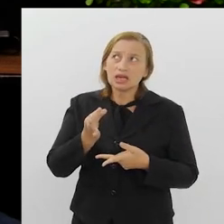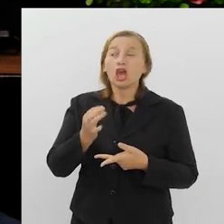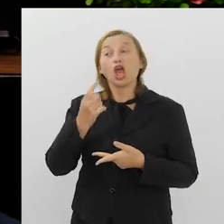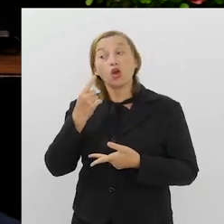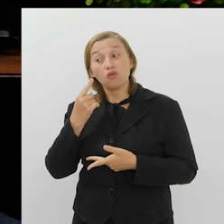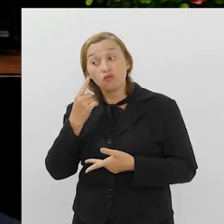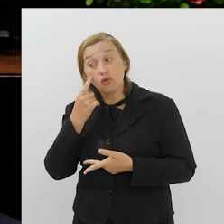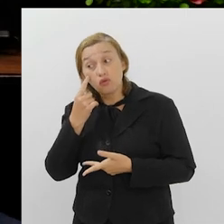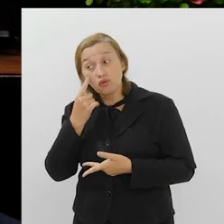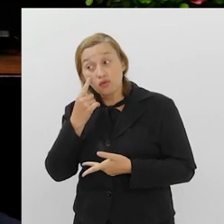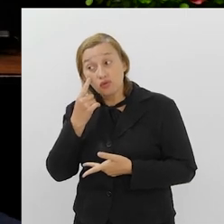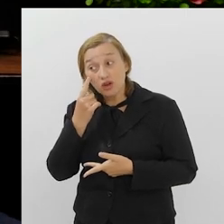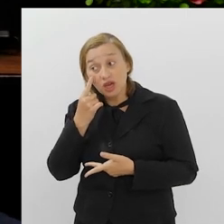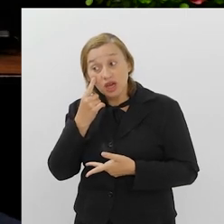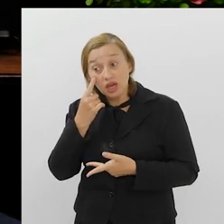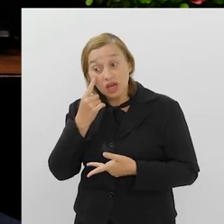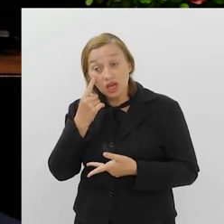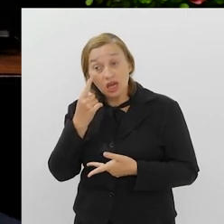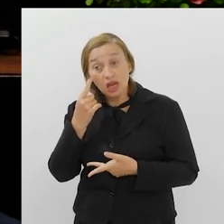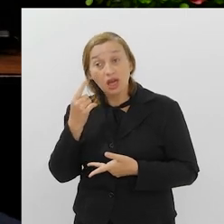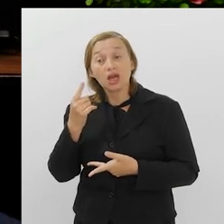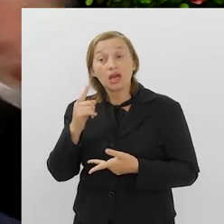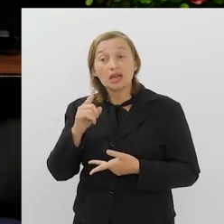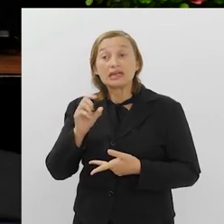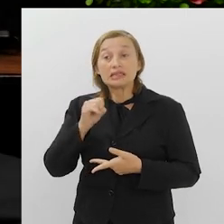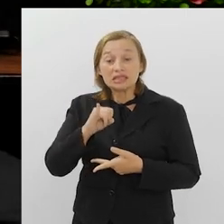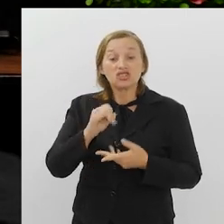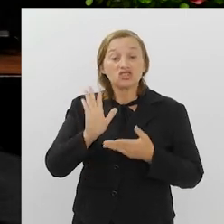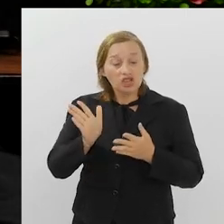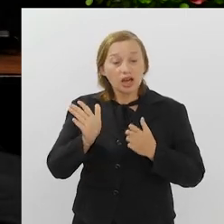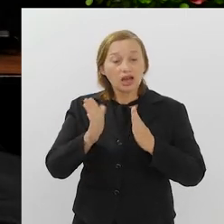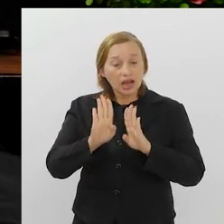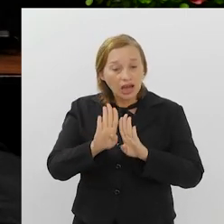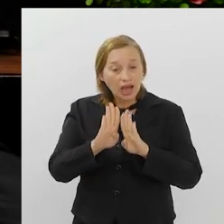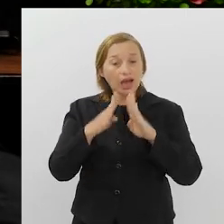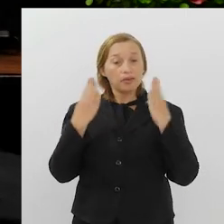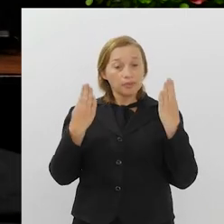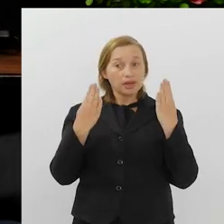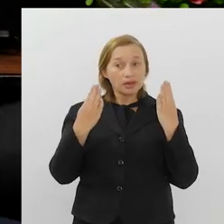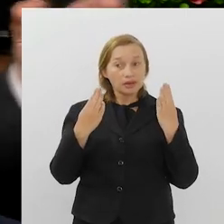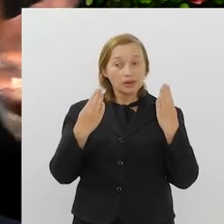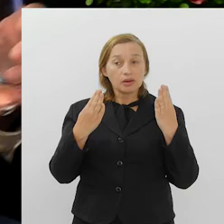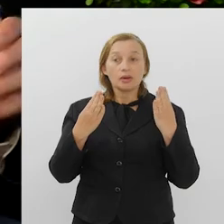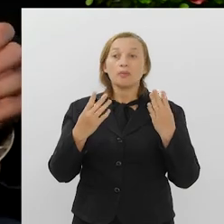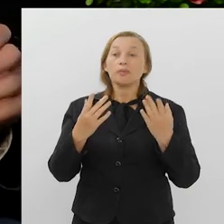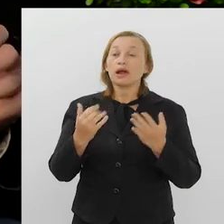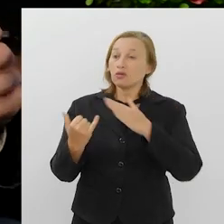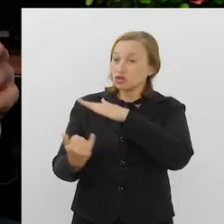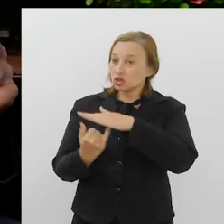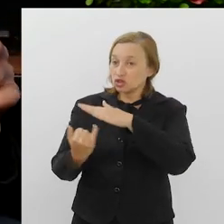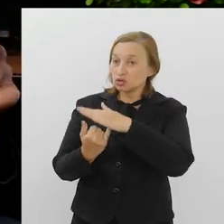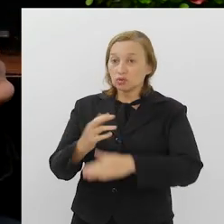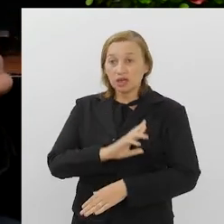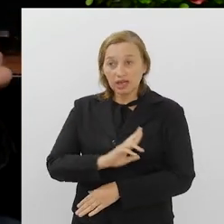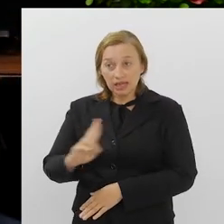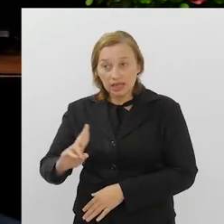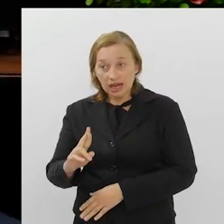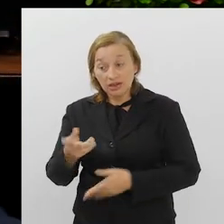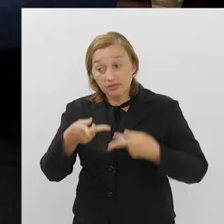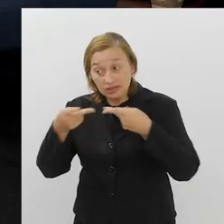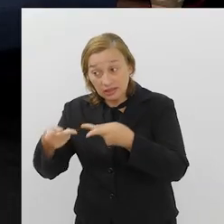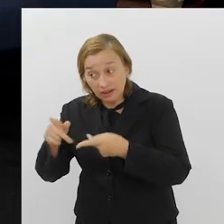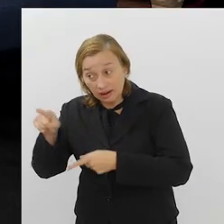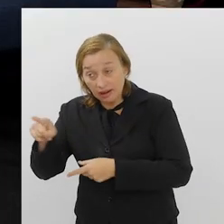certo se tiver eu vou até me informar sobre isso para se já tá aberto as visitas até para o Instituto religar ou você ser